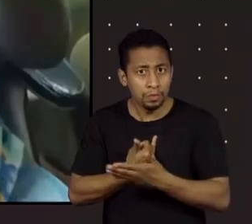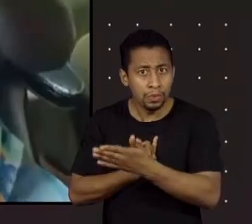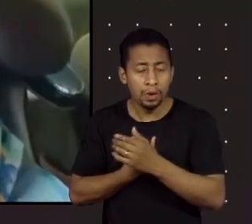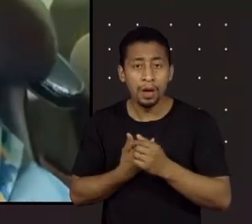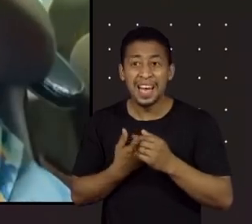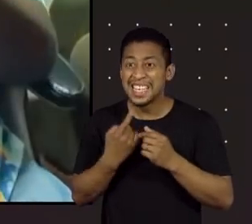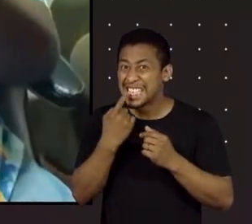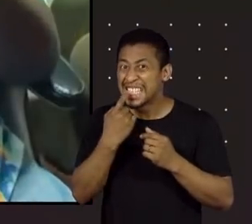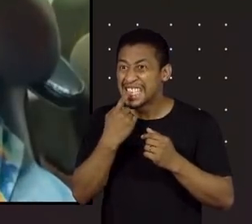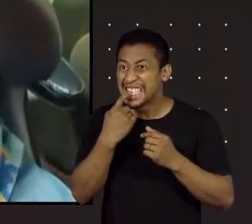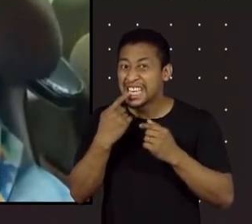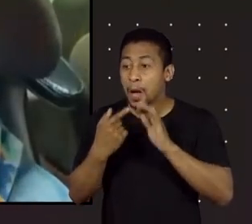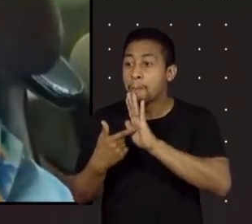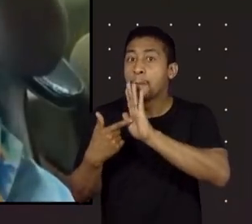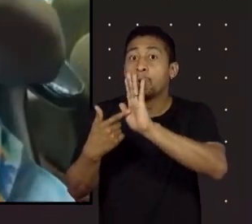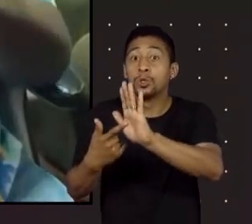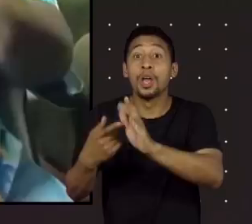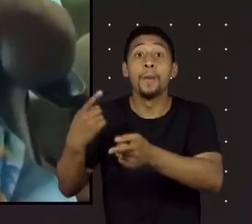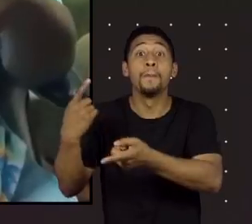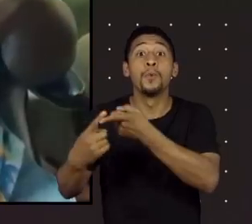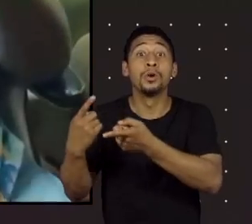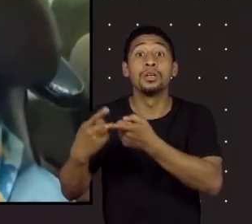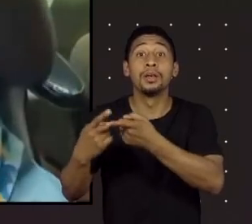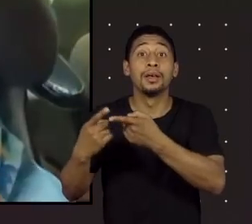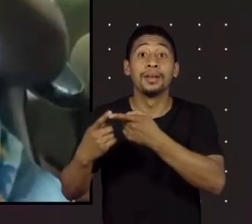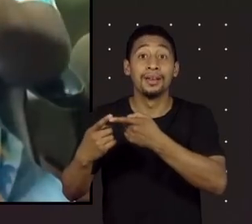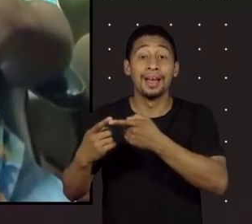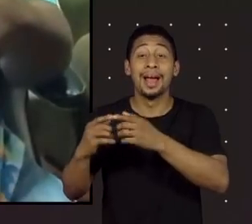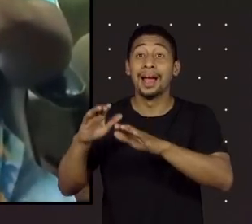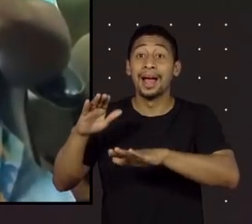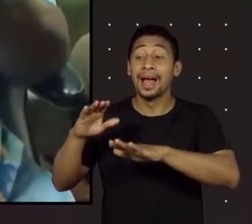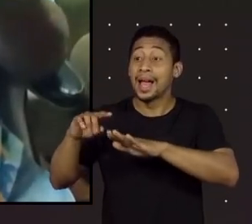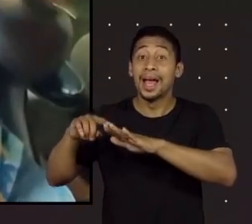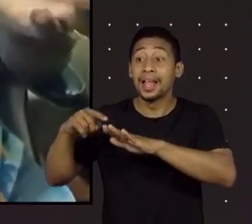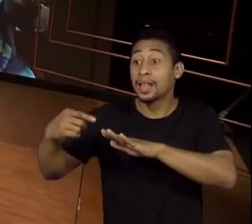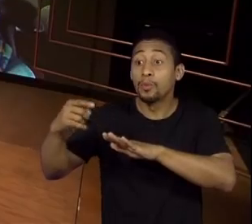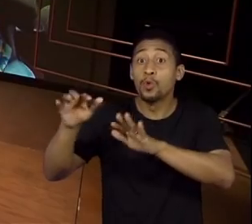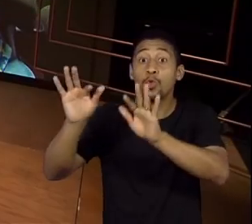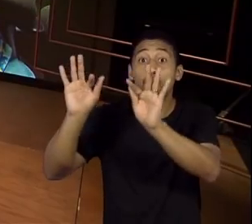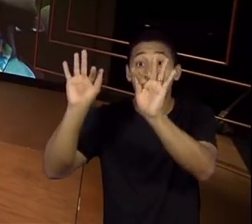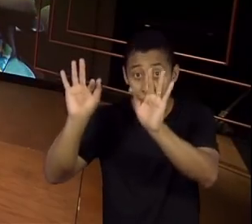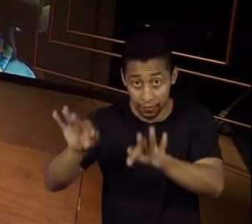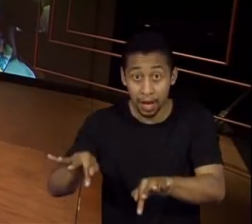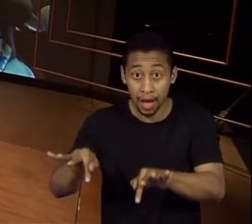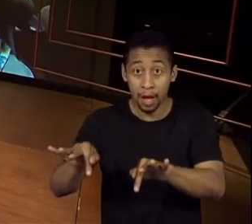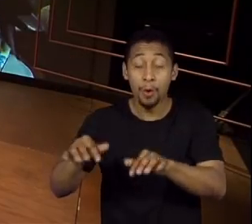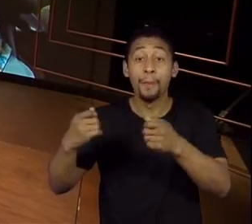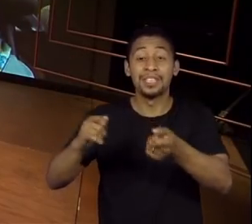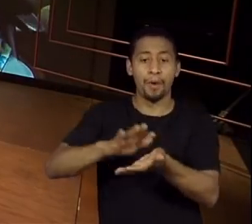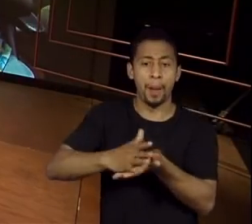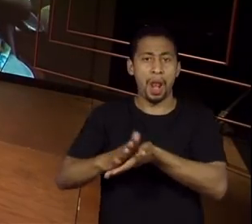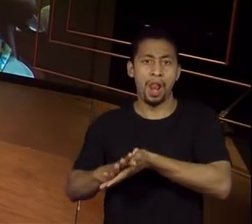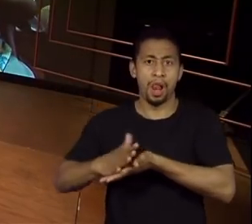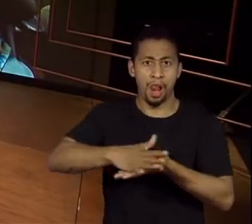era por causa da cena apoteótica. No final, eu tocava pandeiro, né?